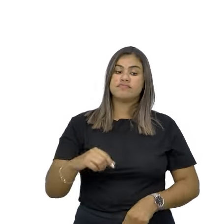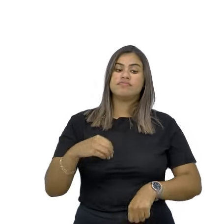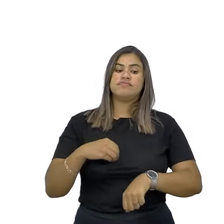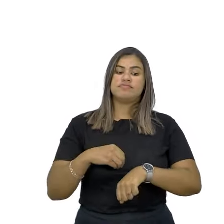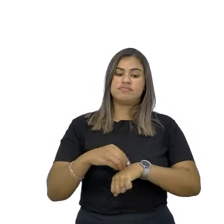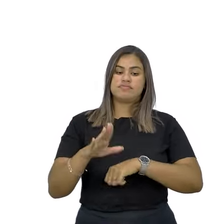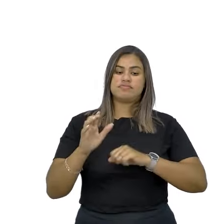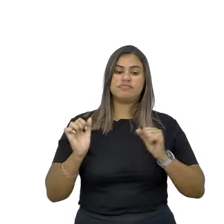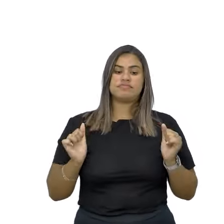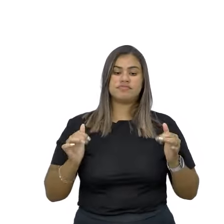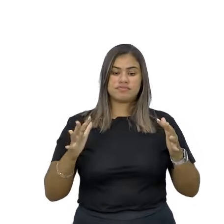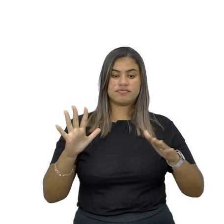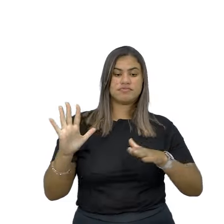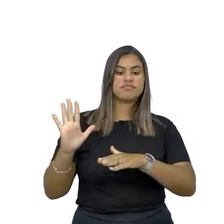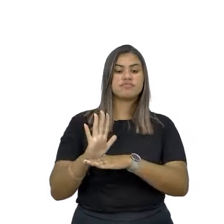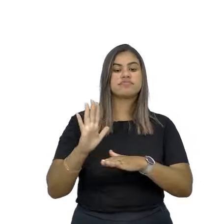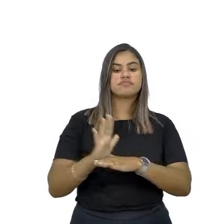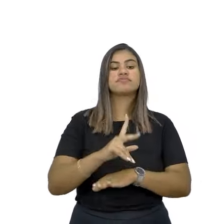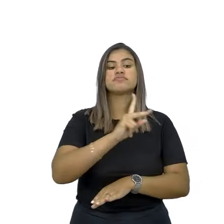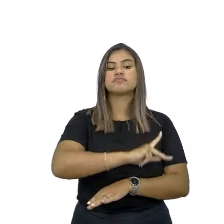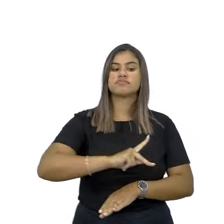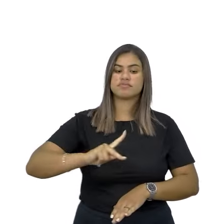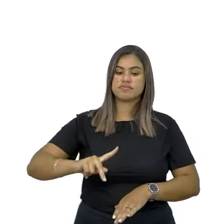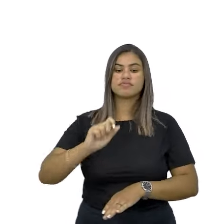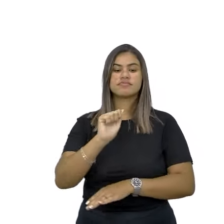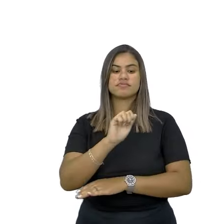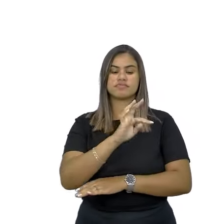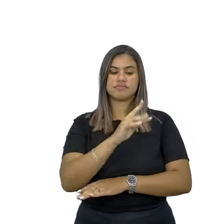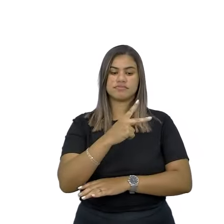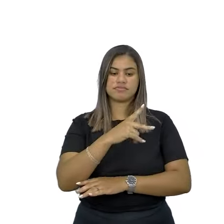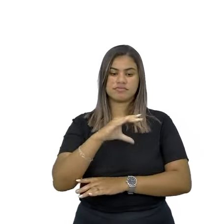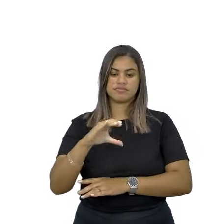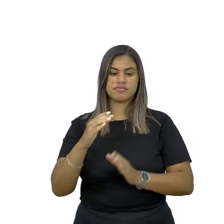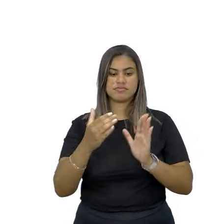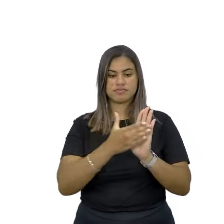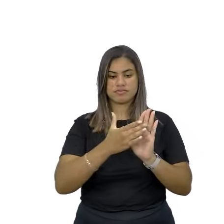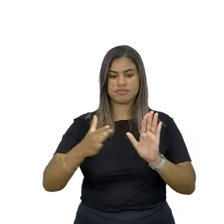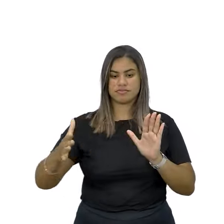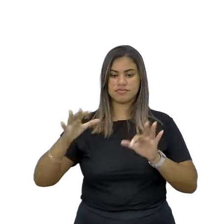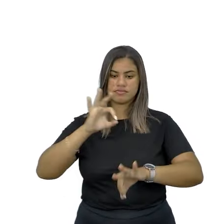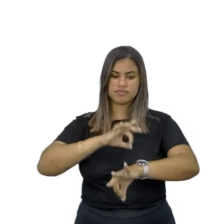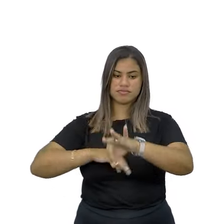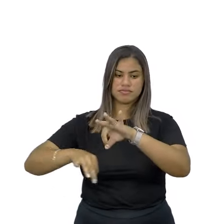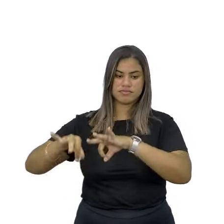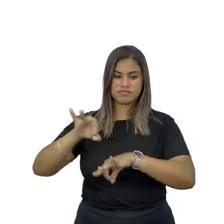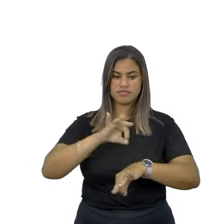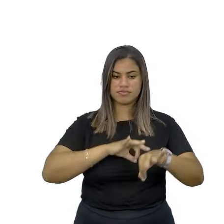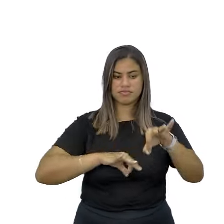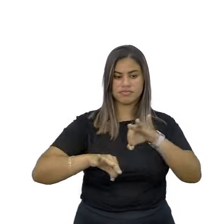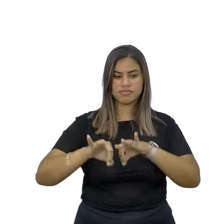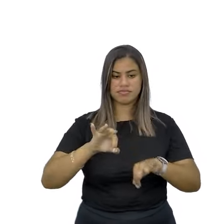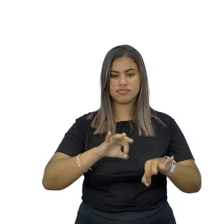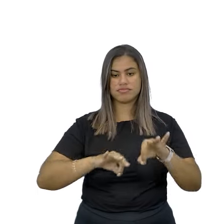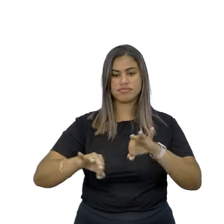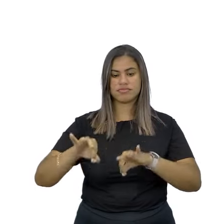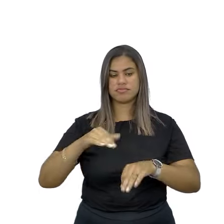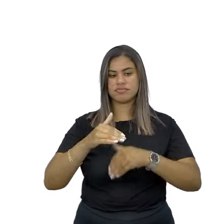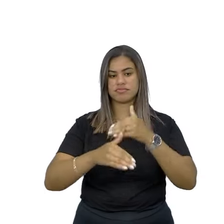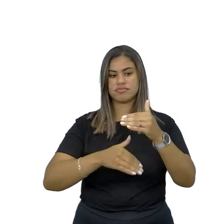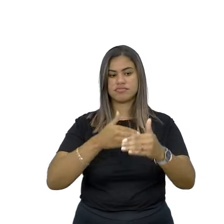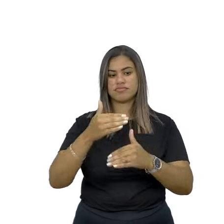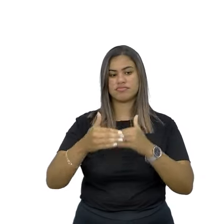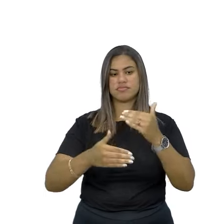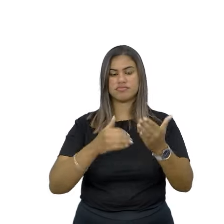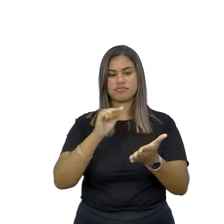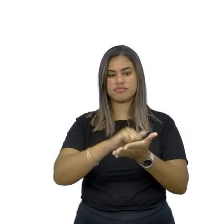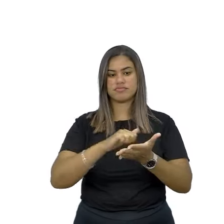sugerido ações que poderão auxiliar o professor na ATPC durante o planejamento do desenvolvimento